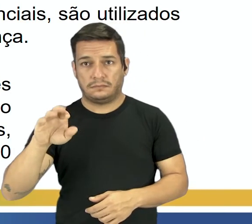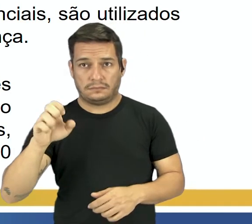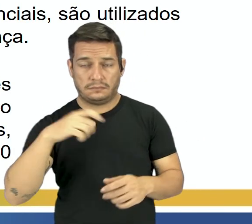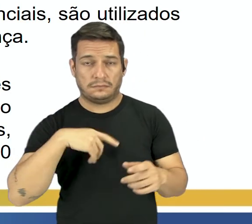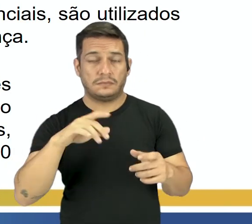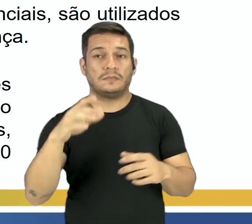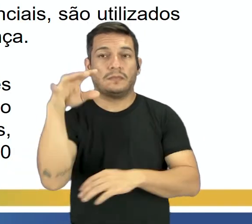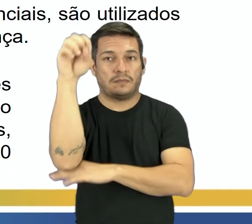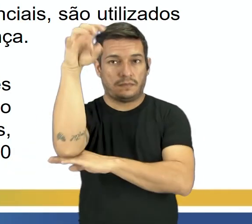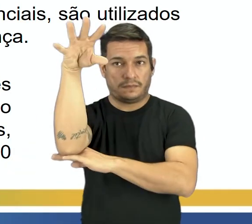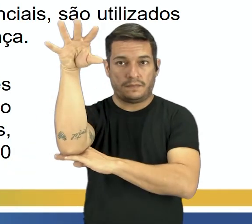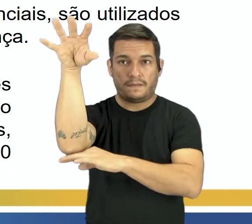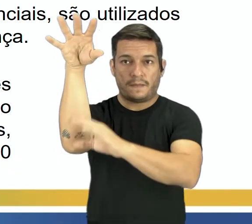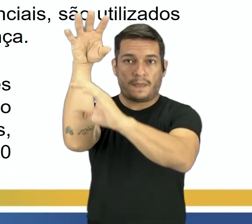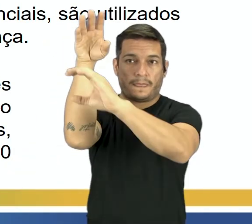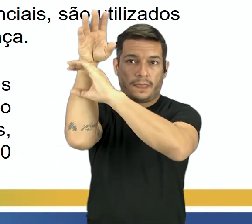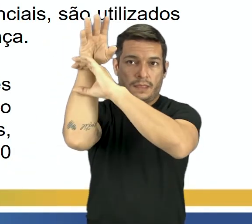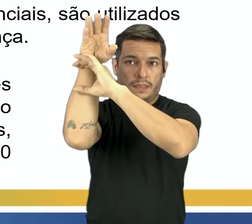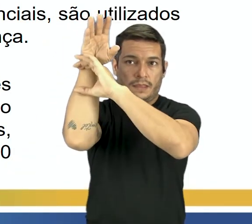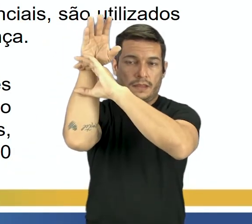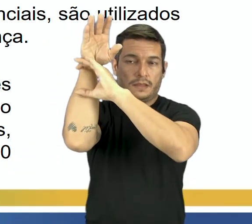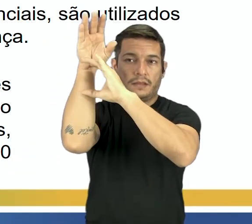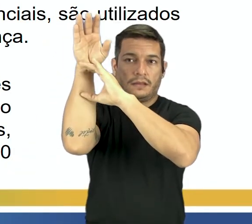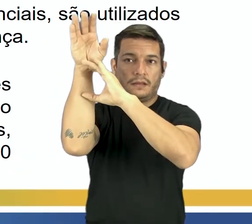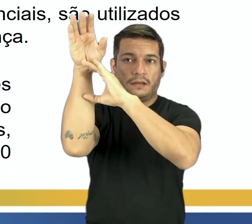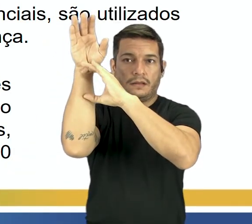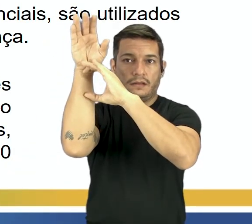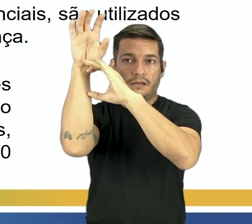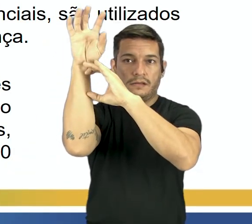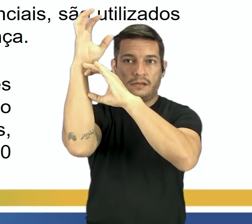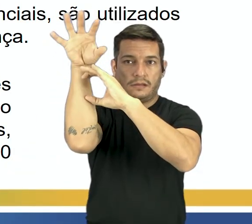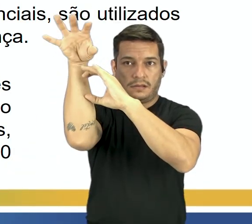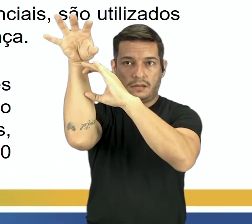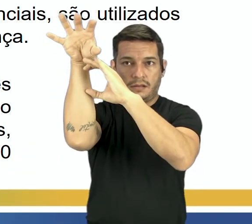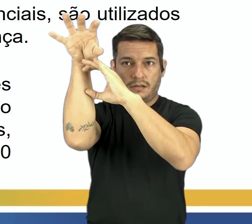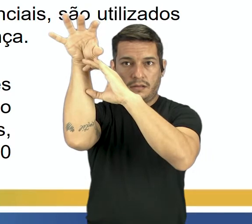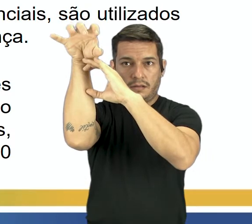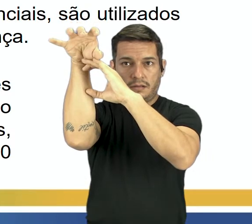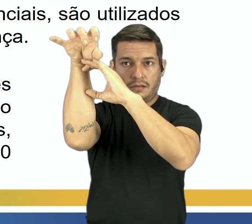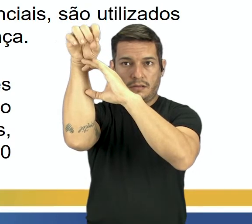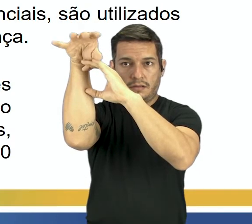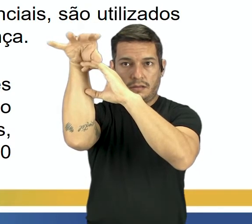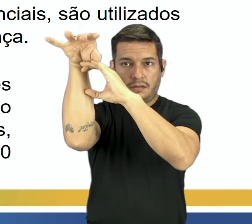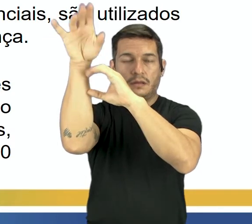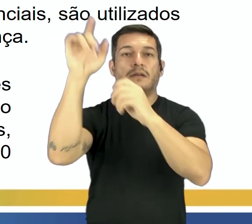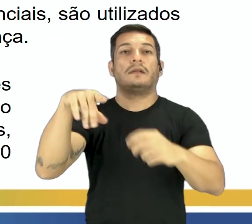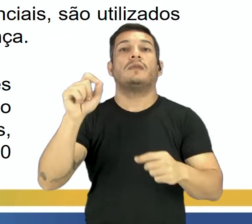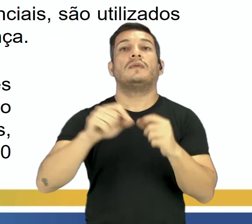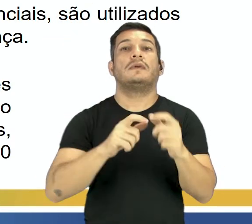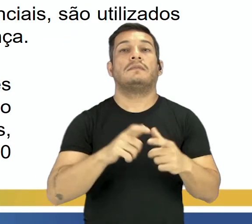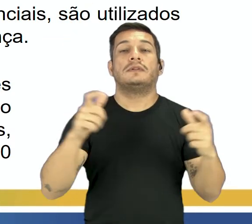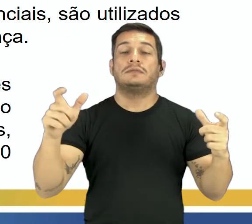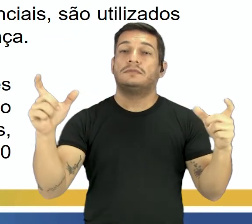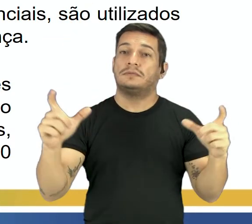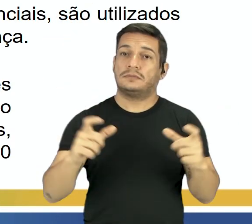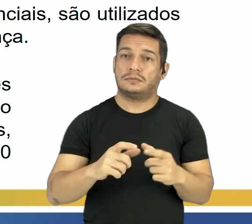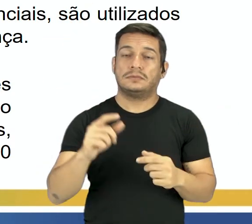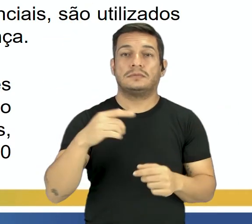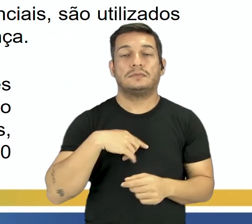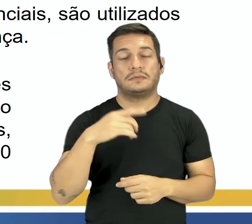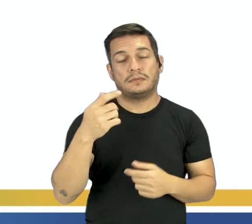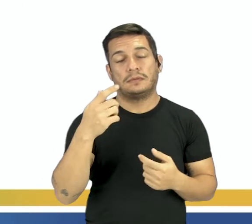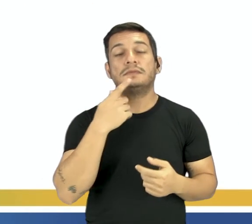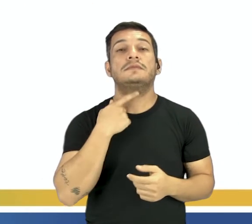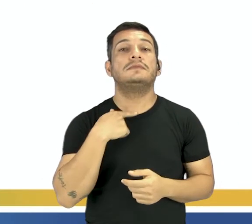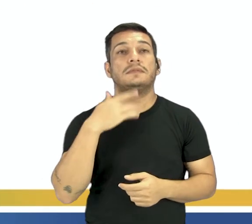função dele é justamente isso, dar essa equilibrada ali, aumentar ou baixar a tensão de acordo com a necessidade do cliente,